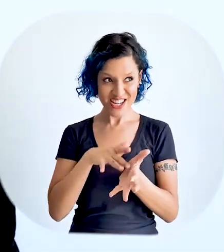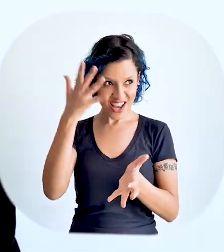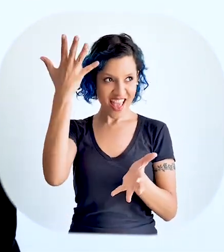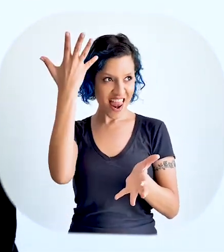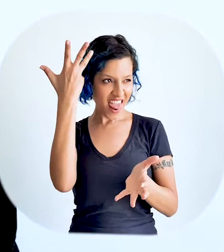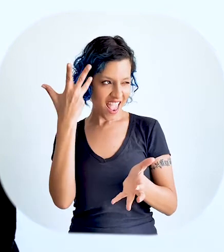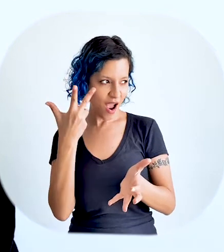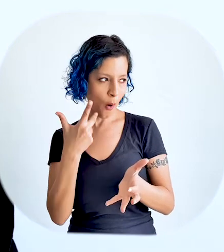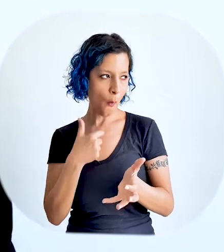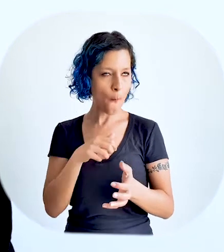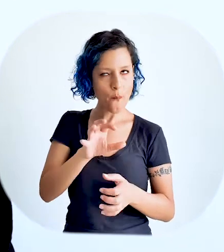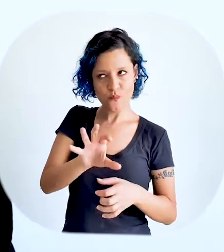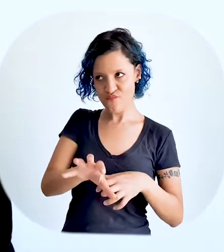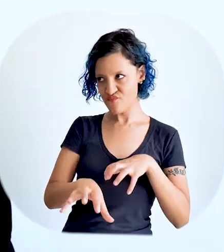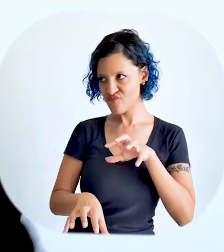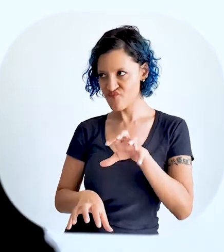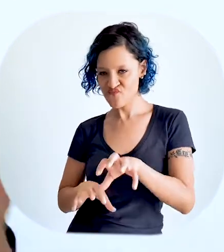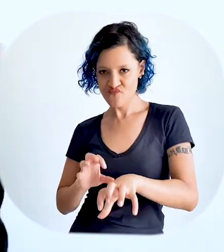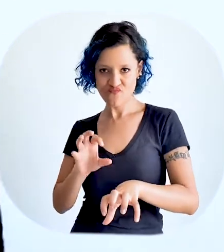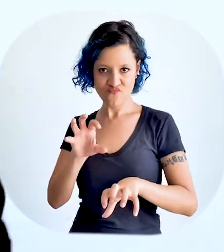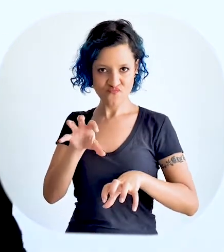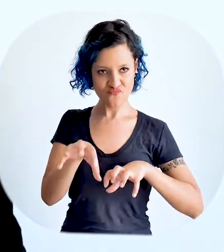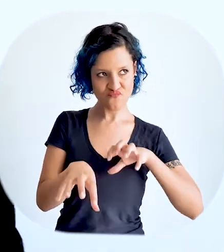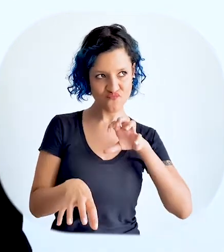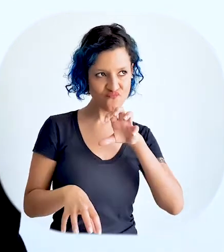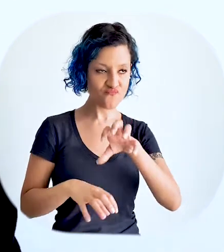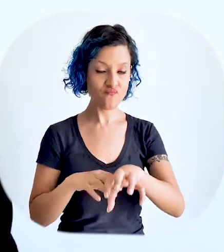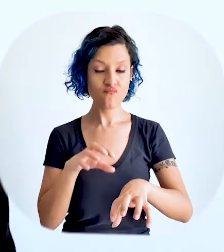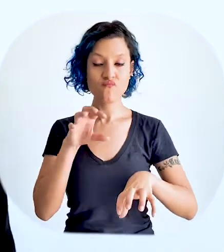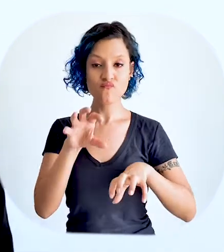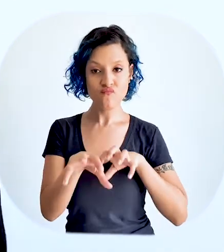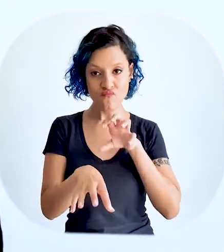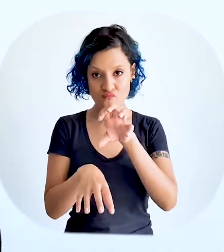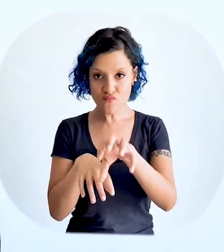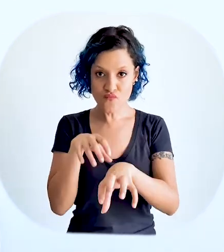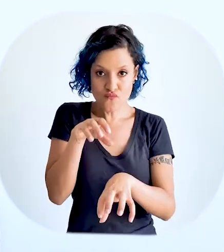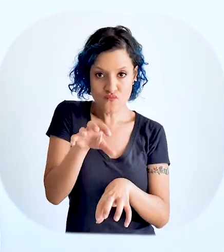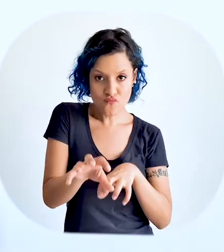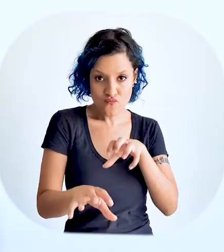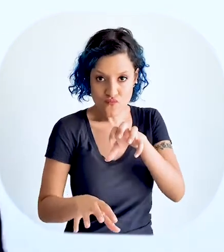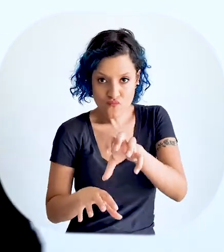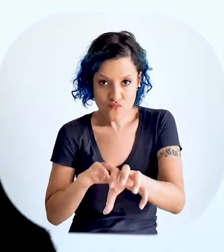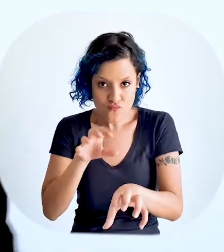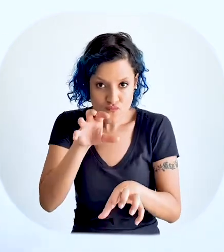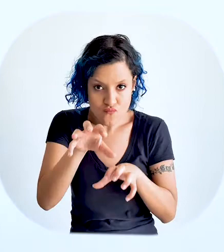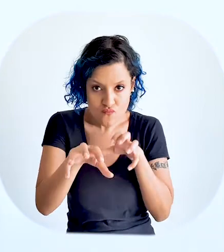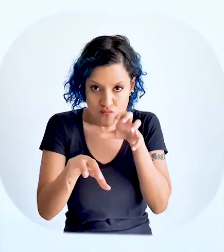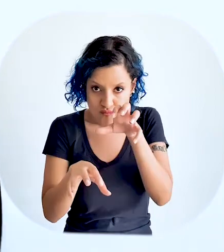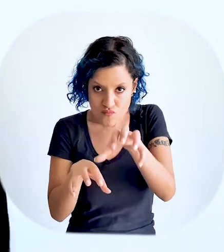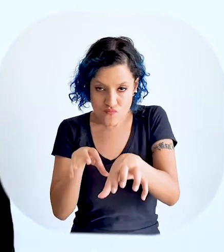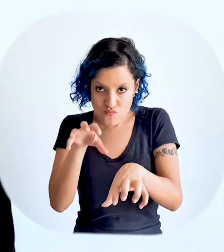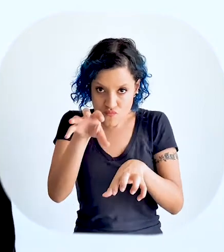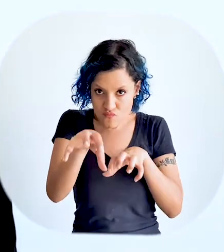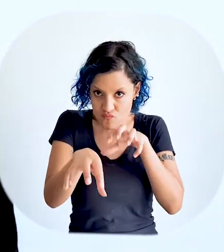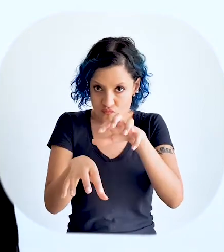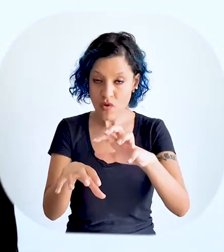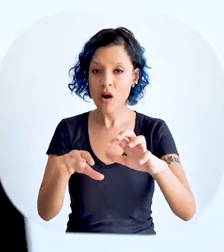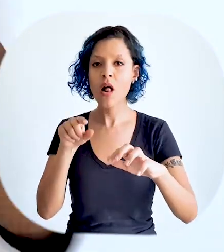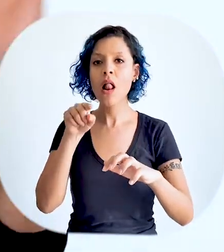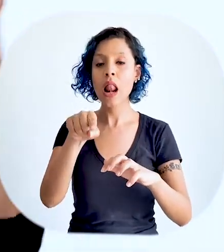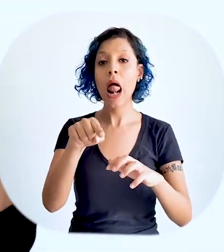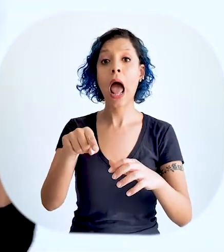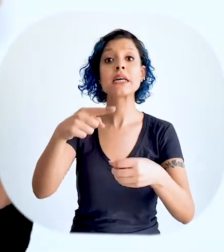o rei da selva nessa pele. E caminhou até a cidade mais próxima. Quando ele chegou na cidade...